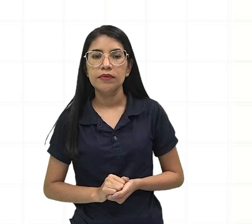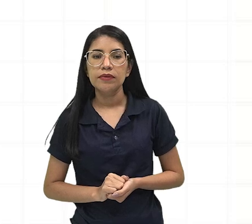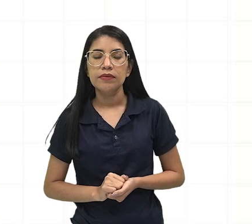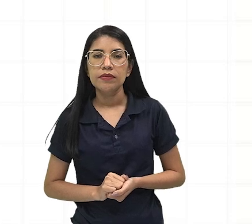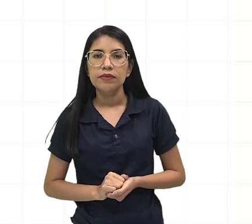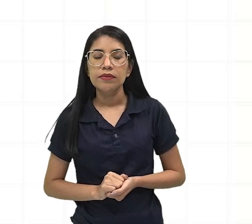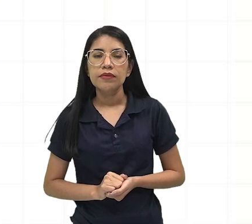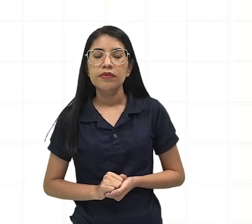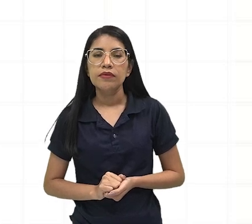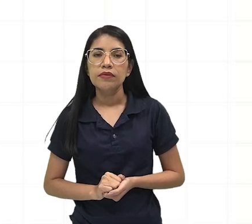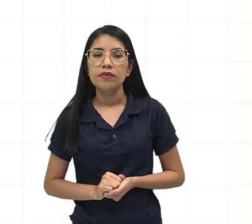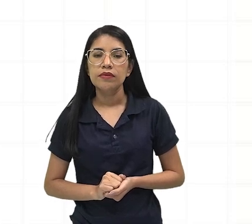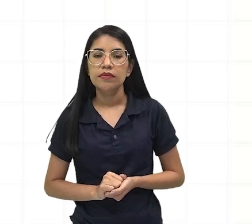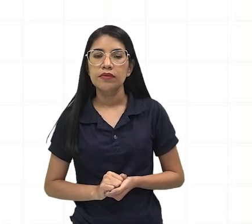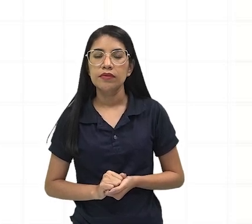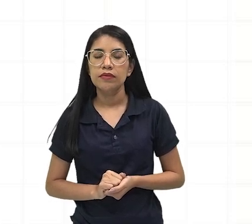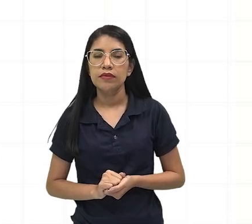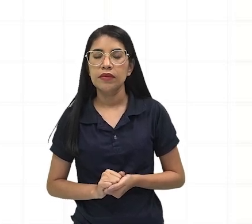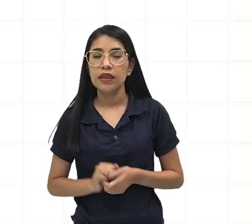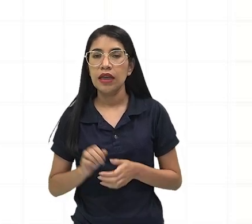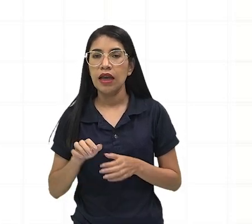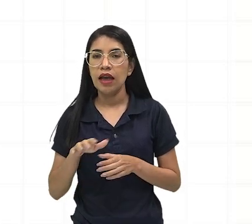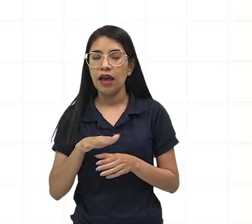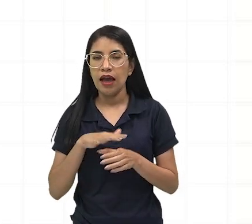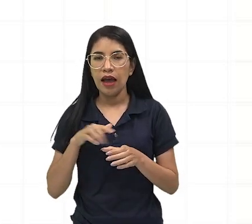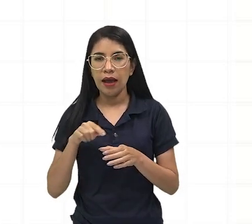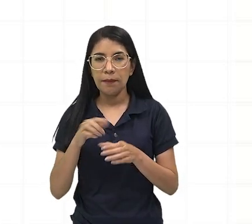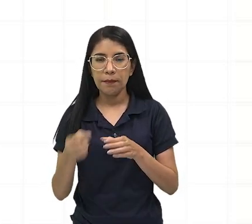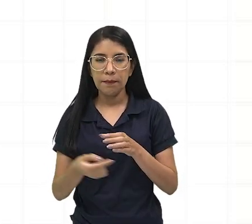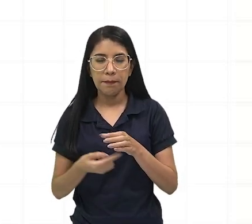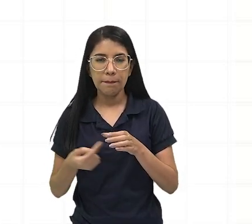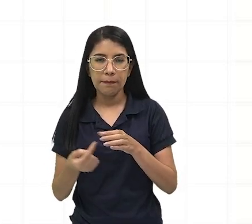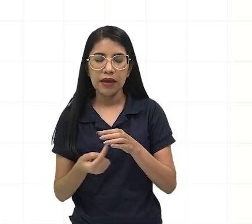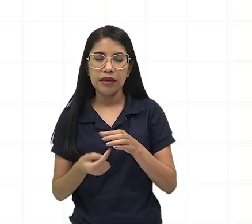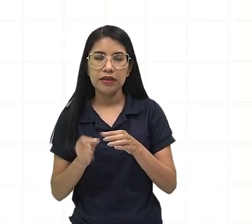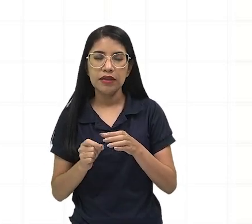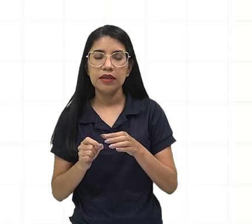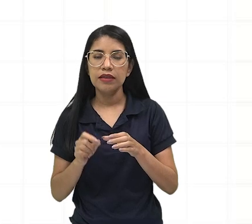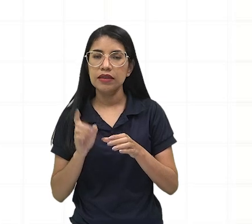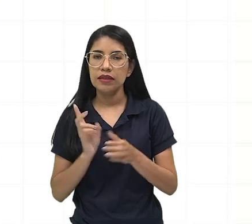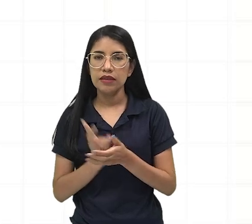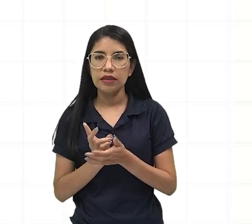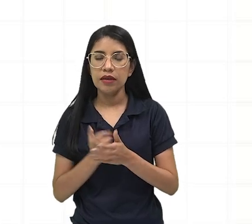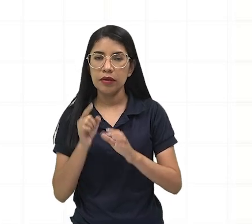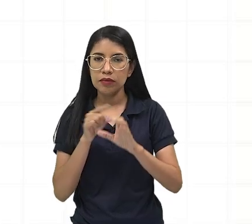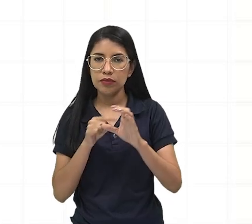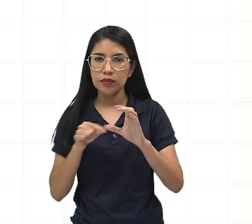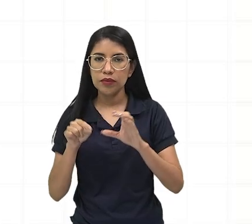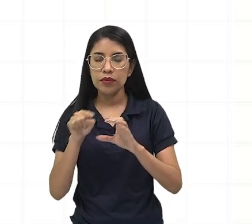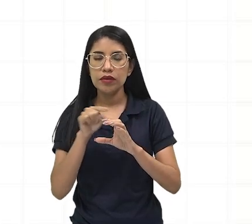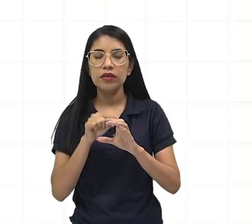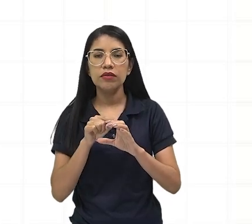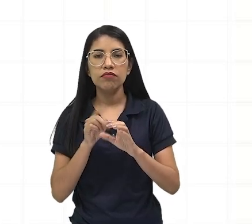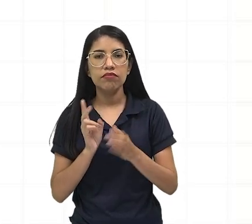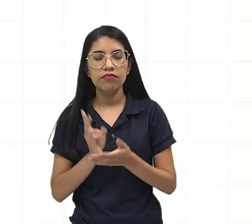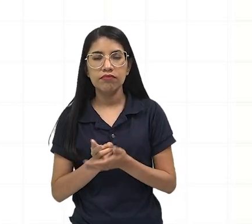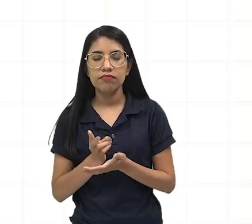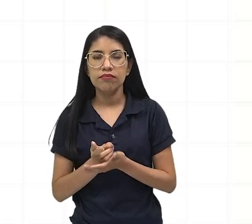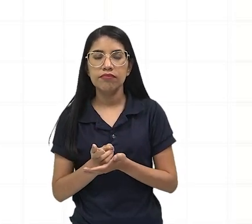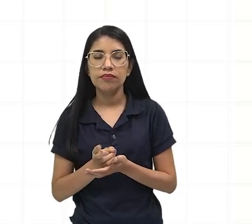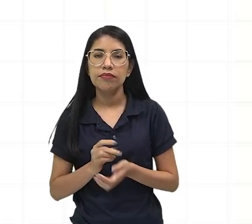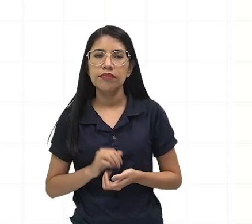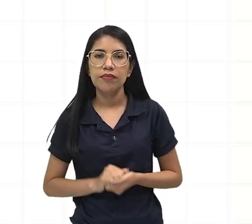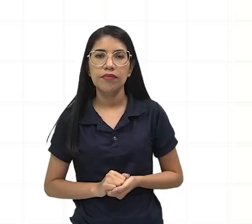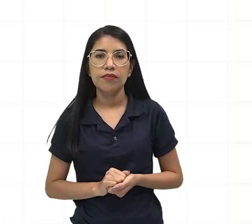Tá? A área da base sempre será, num cilindro, um círculo.